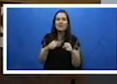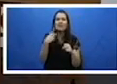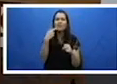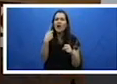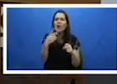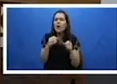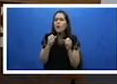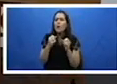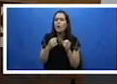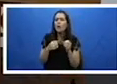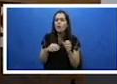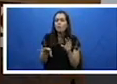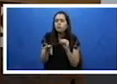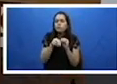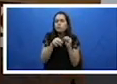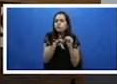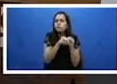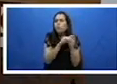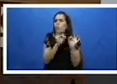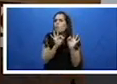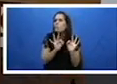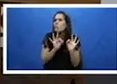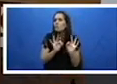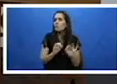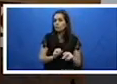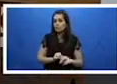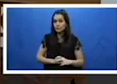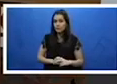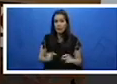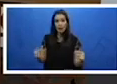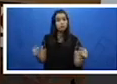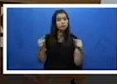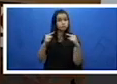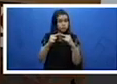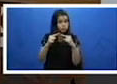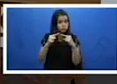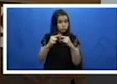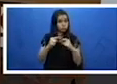diferente do título, tá? Tem que estar de acordo.